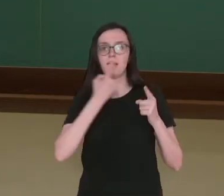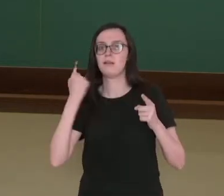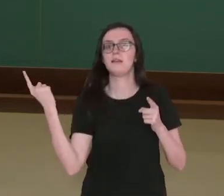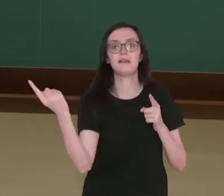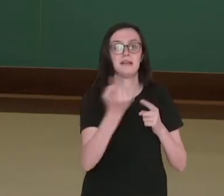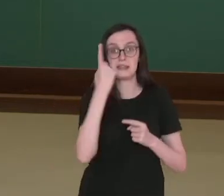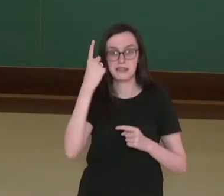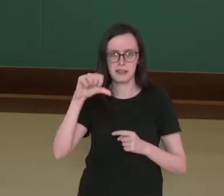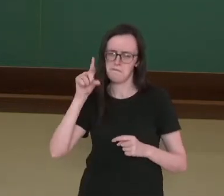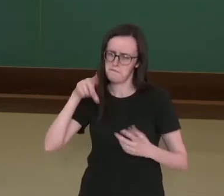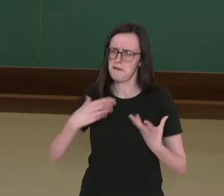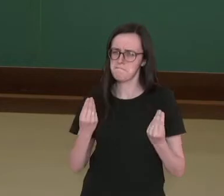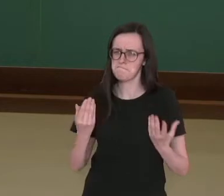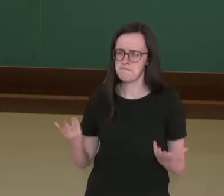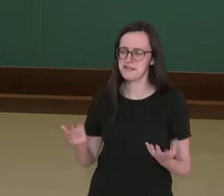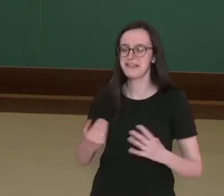né?